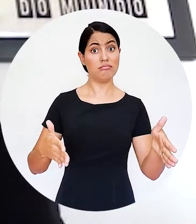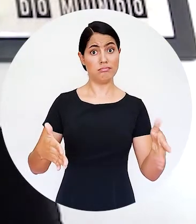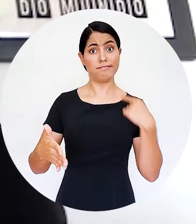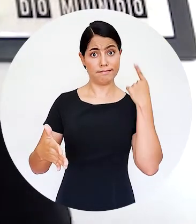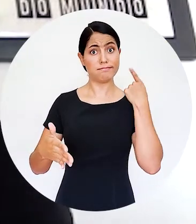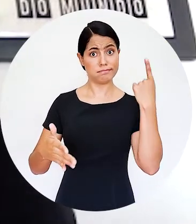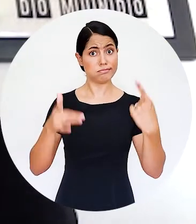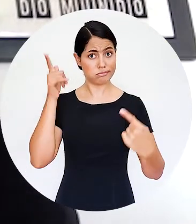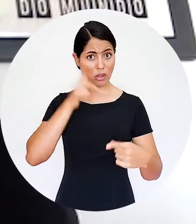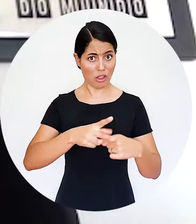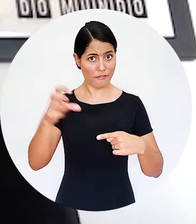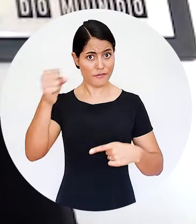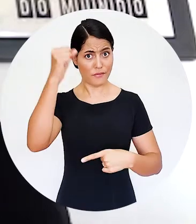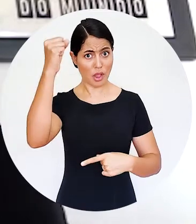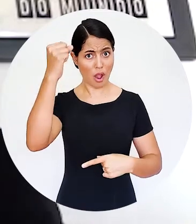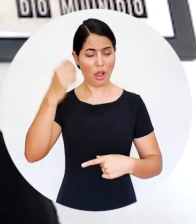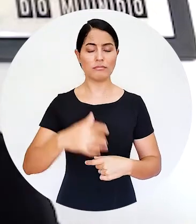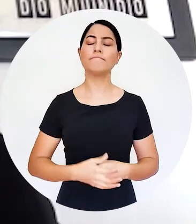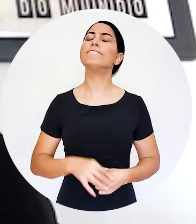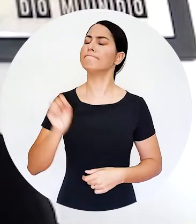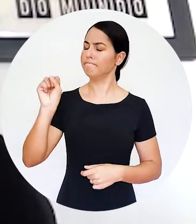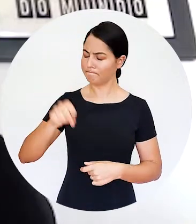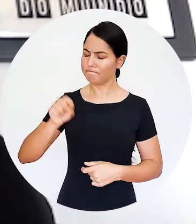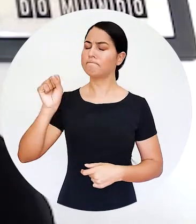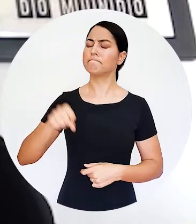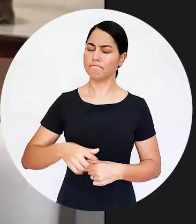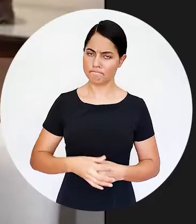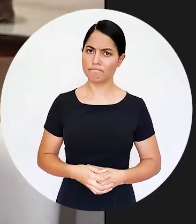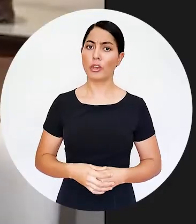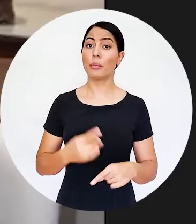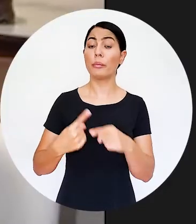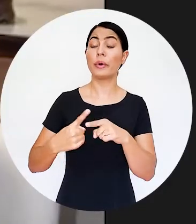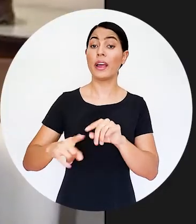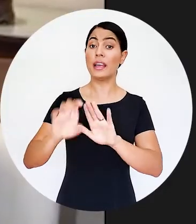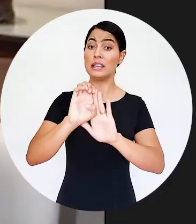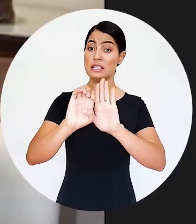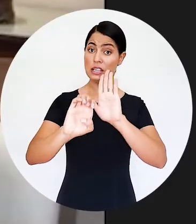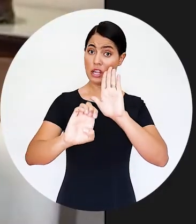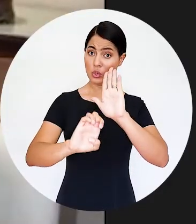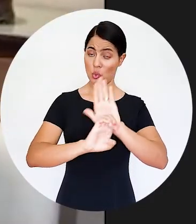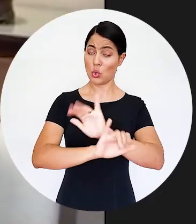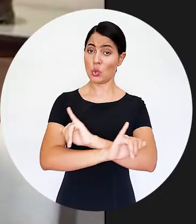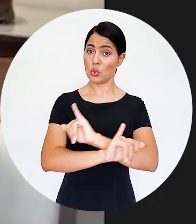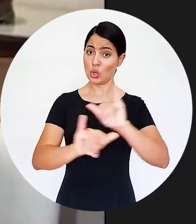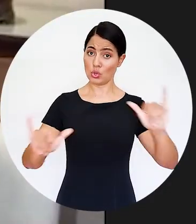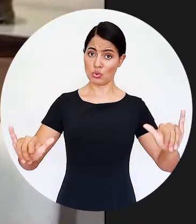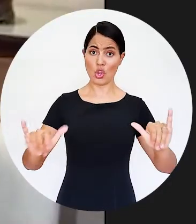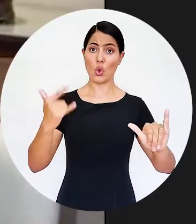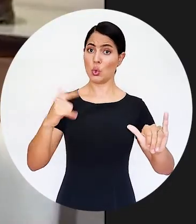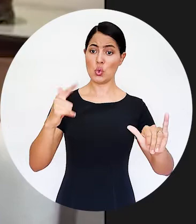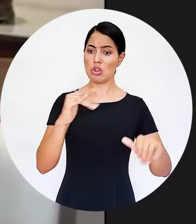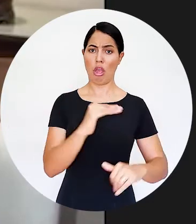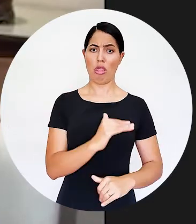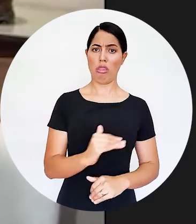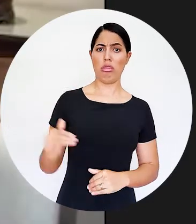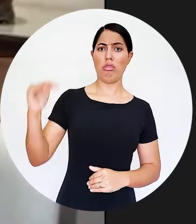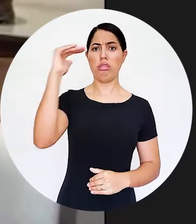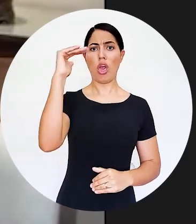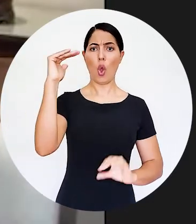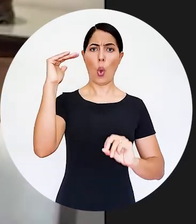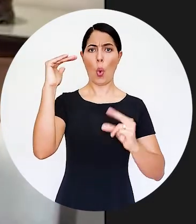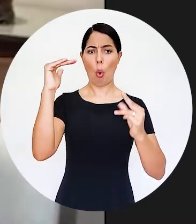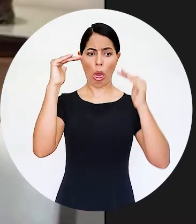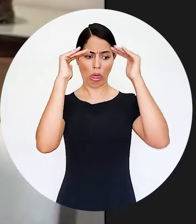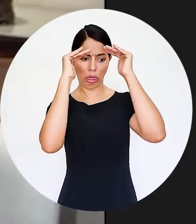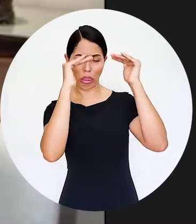é um ganho para advocacia né é sem dúvida o nosso estatuto diz que não vai ir a tia nem